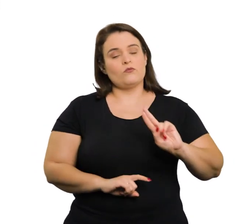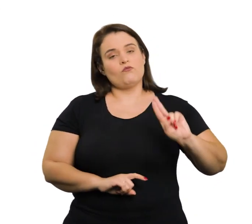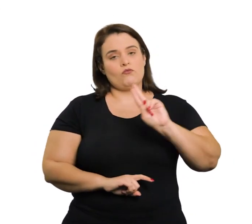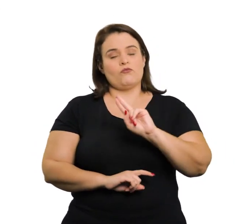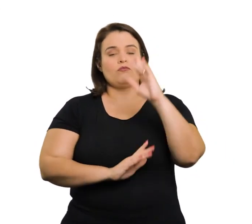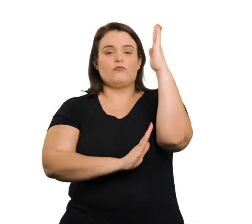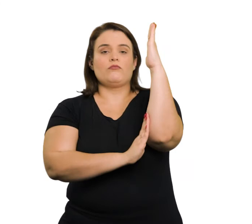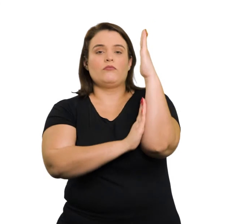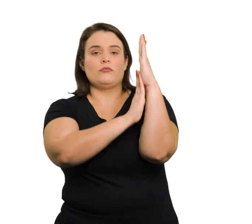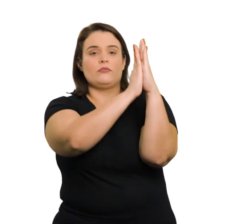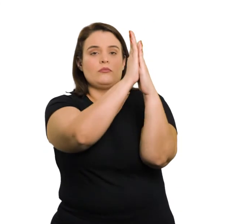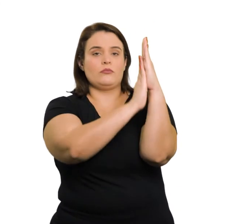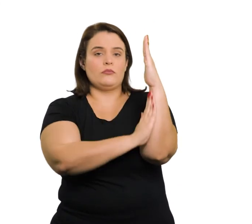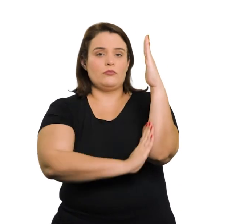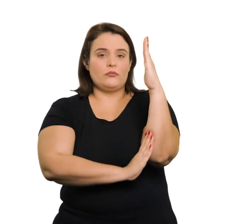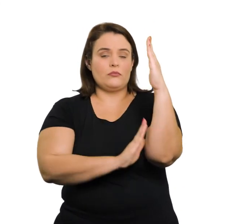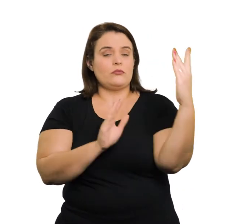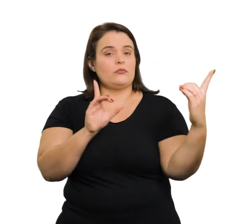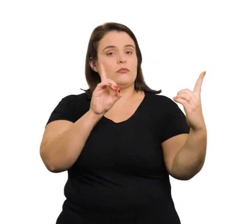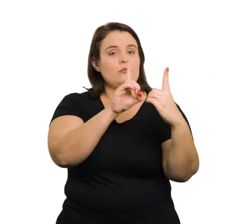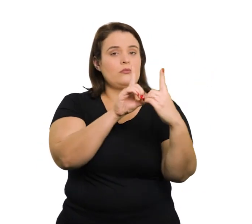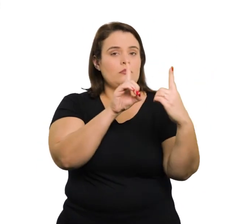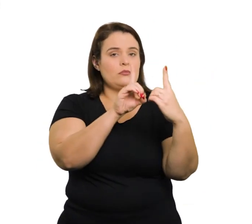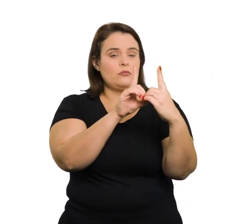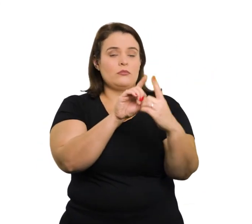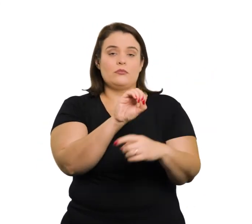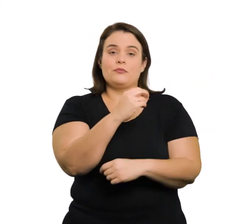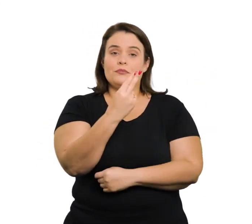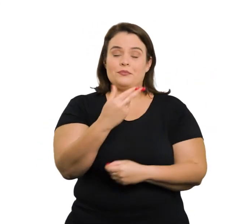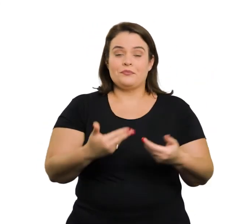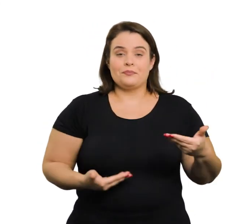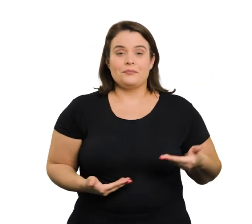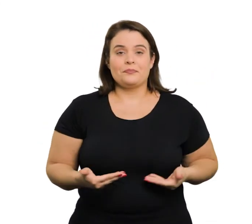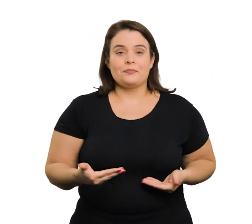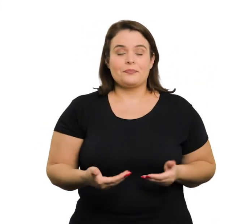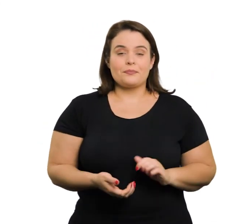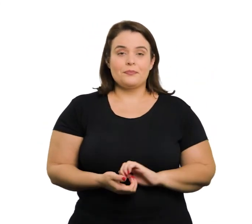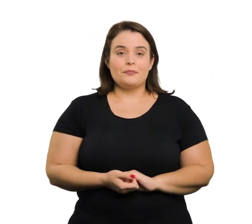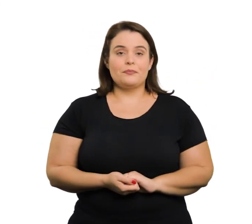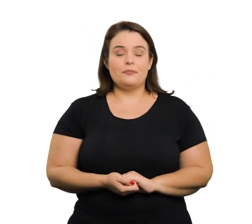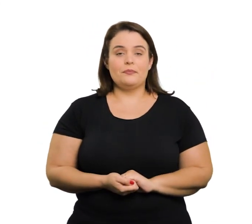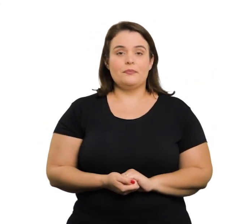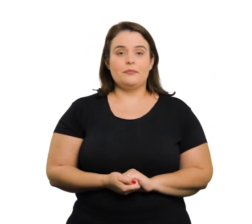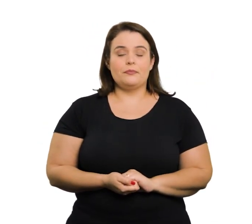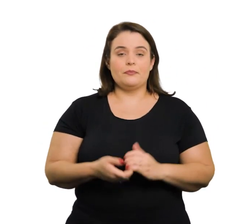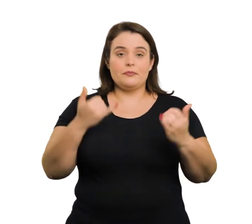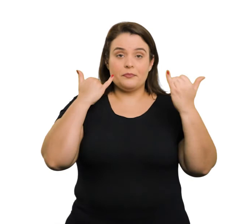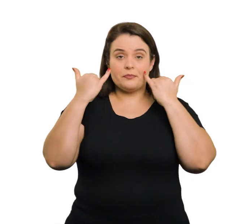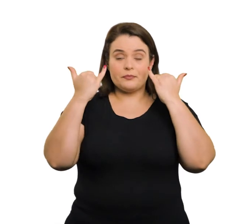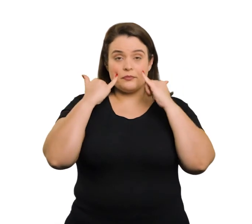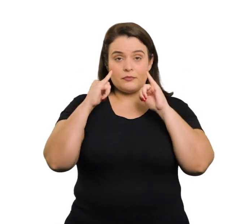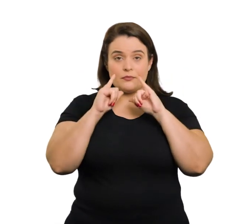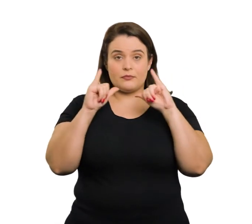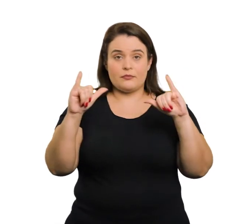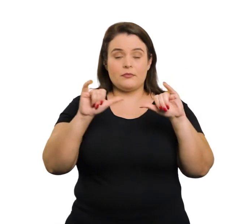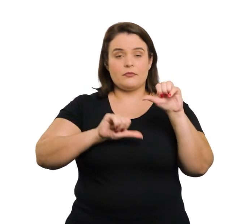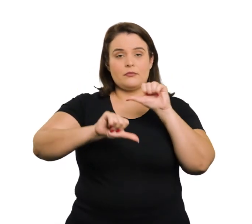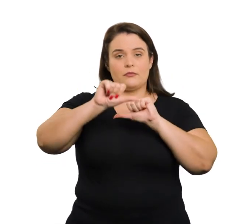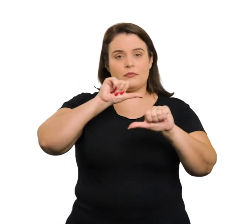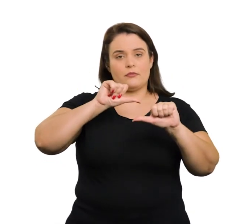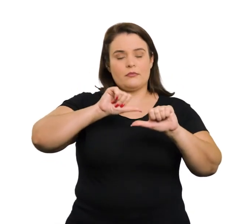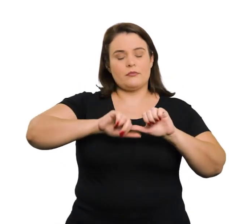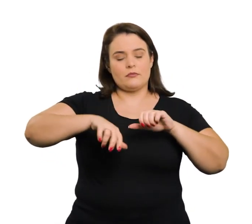de equipamentos, como elevadores, equipamentos de autoatendimento ou serviços. Para informar